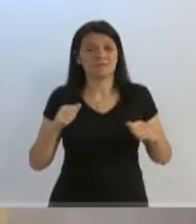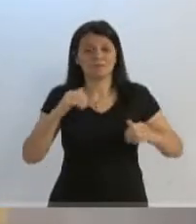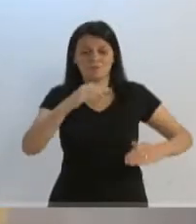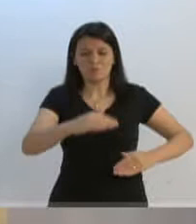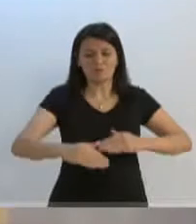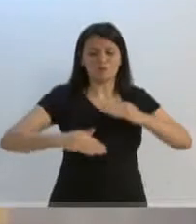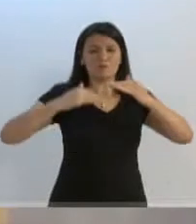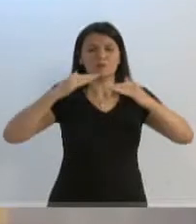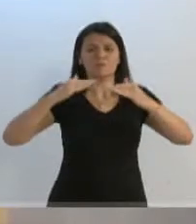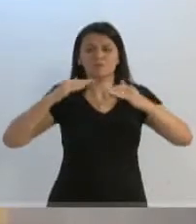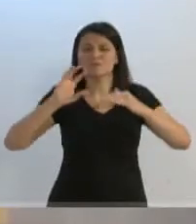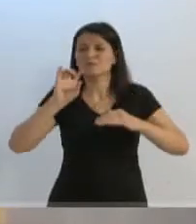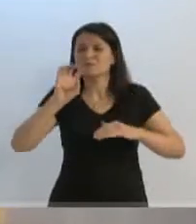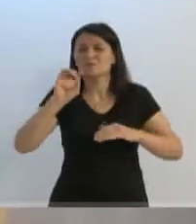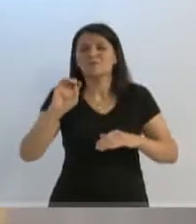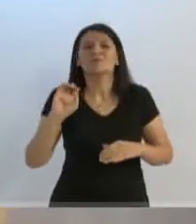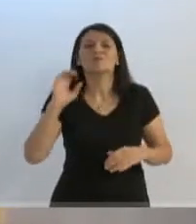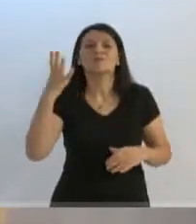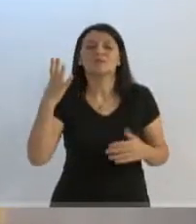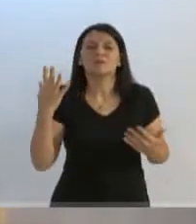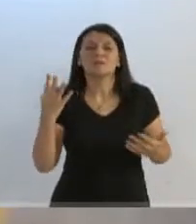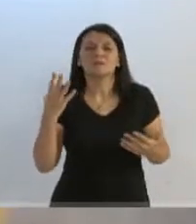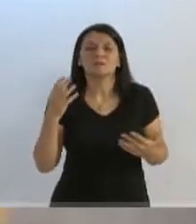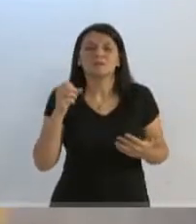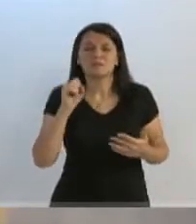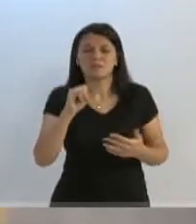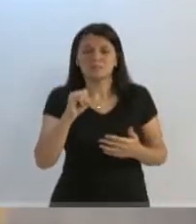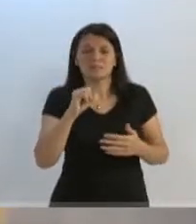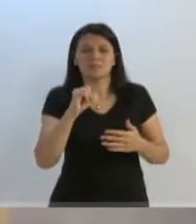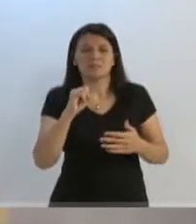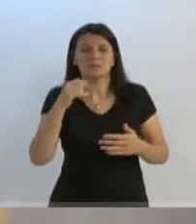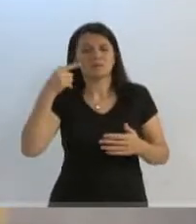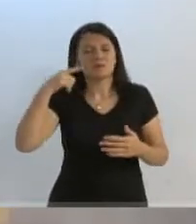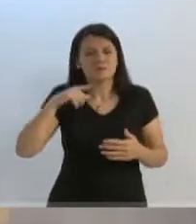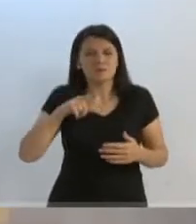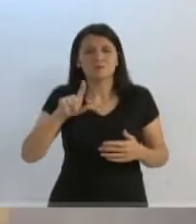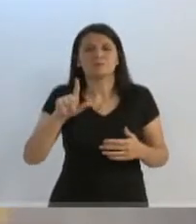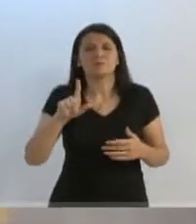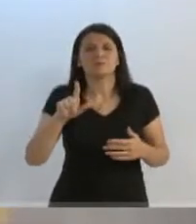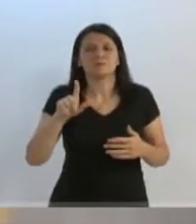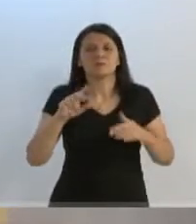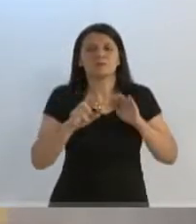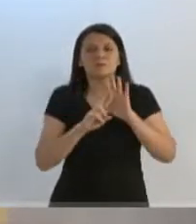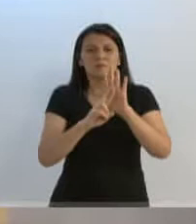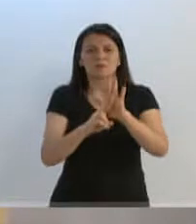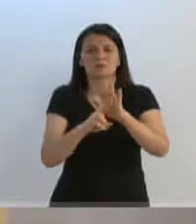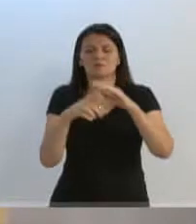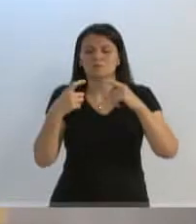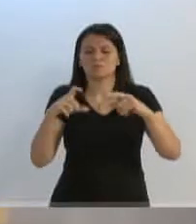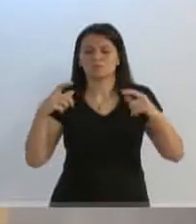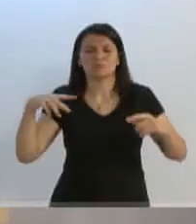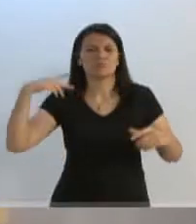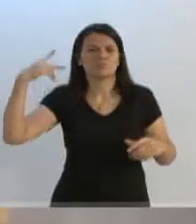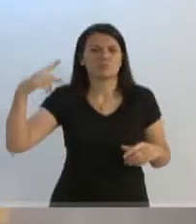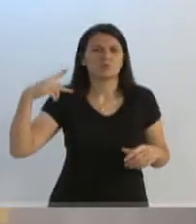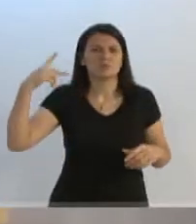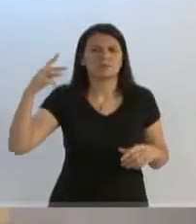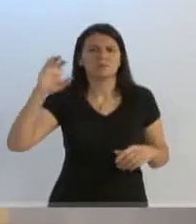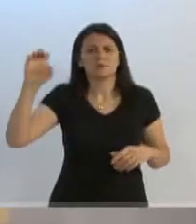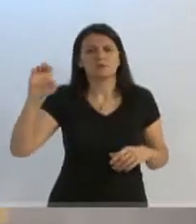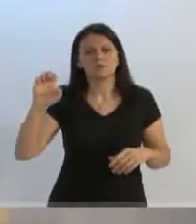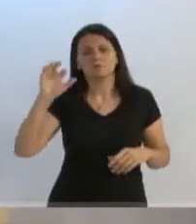isso só vai acontecer a partir do momento que nós aumentarmos a nossa representatividade política tanto na esfera estadual